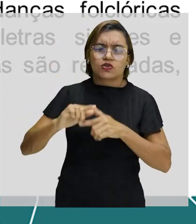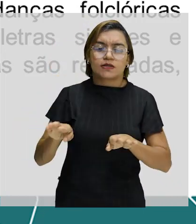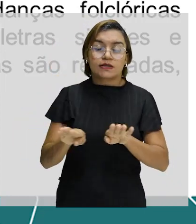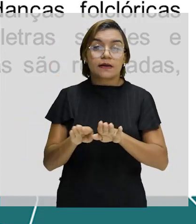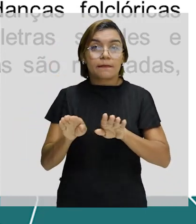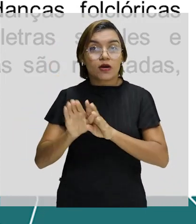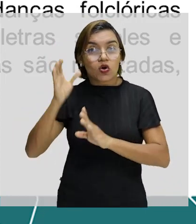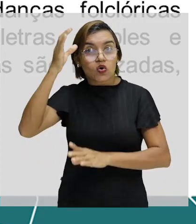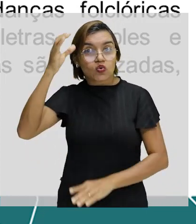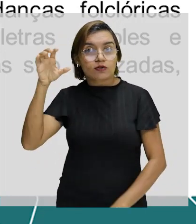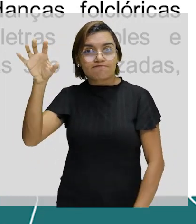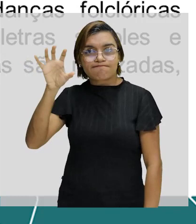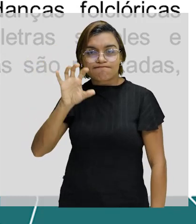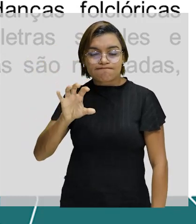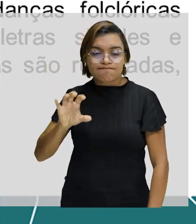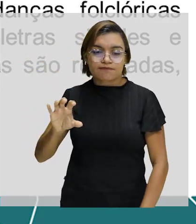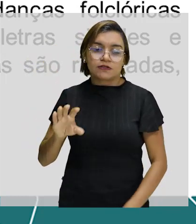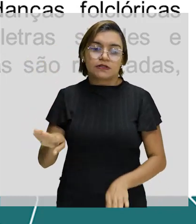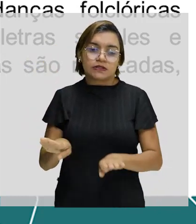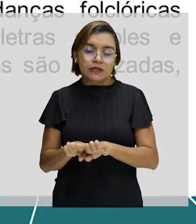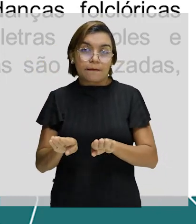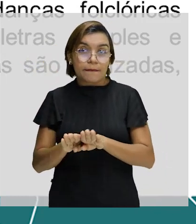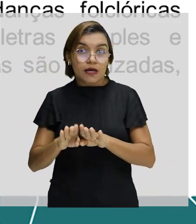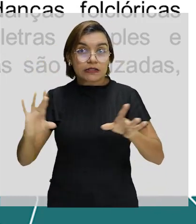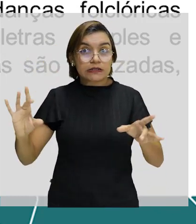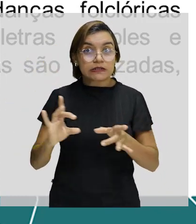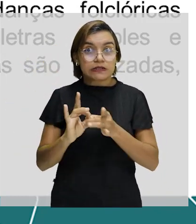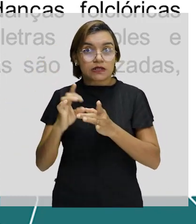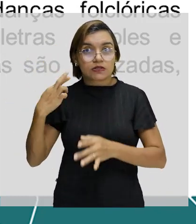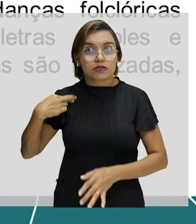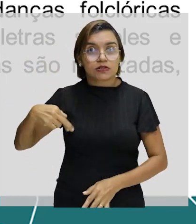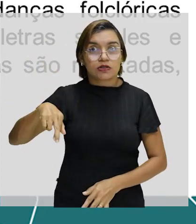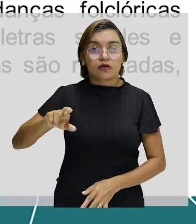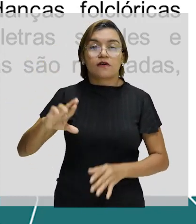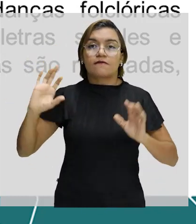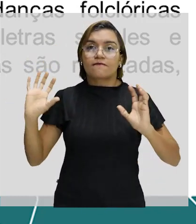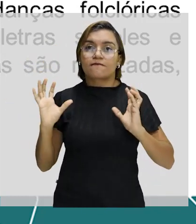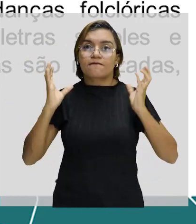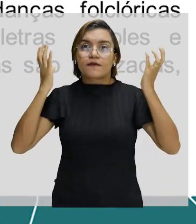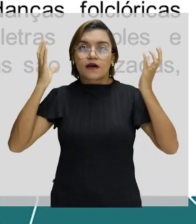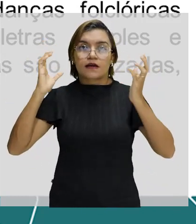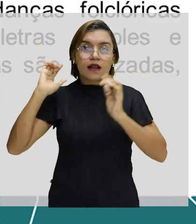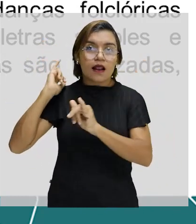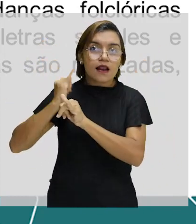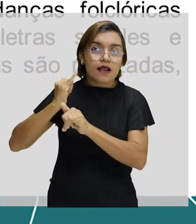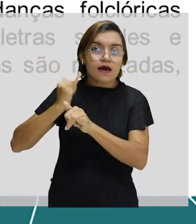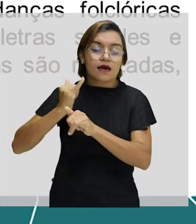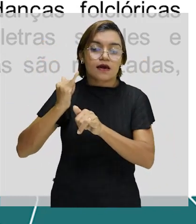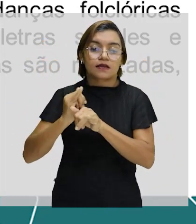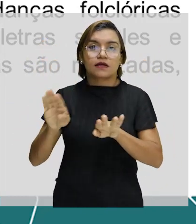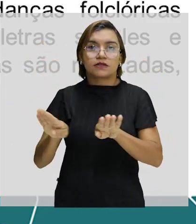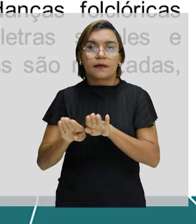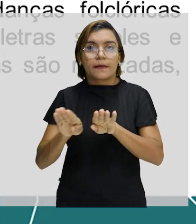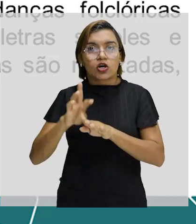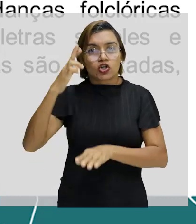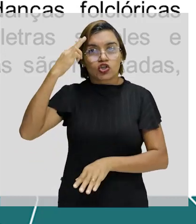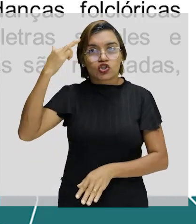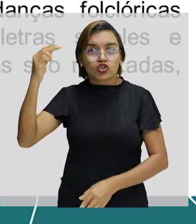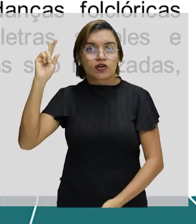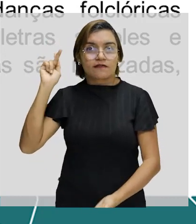região. Estão ligadas ao aspecto religioso, festas, lendas, fatos